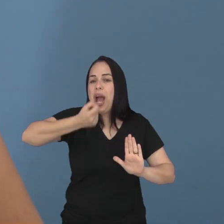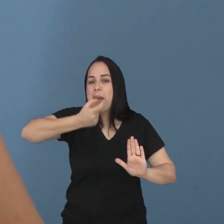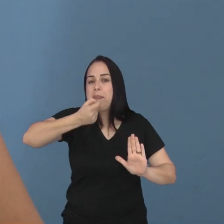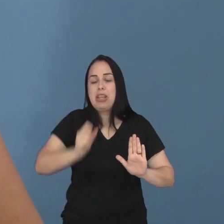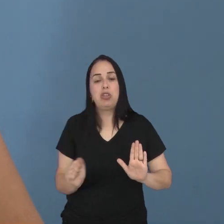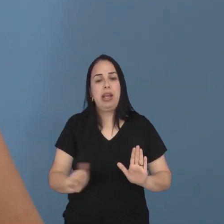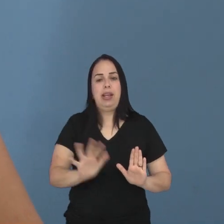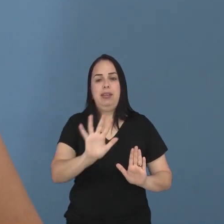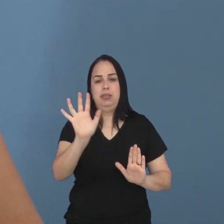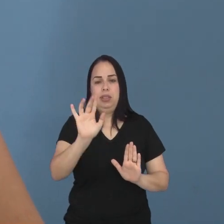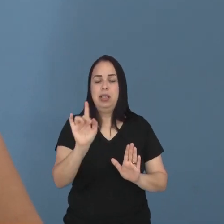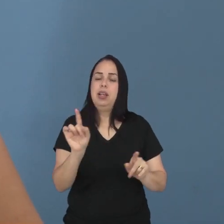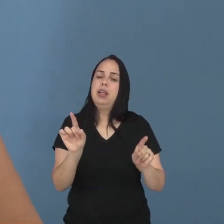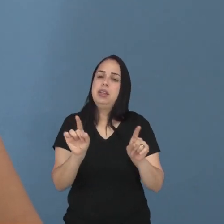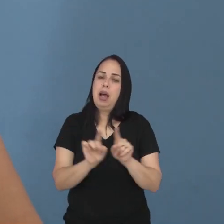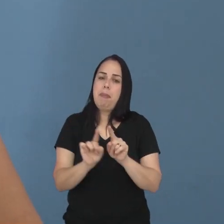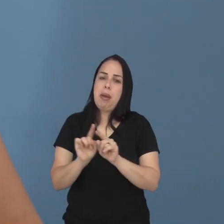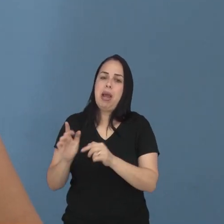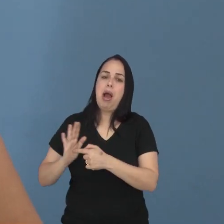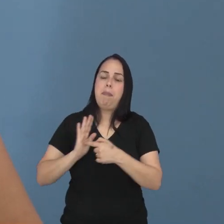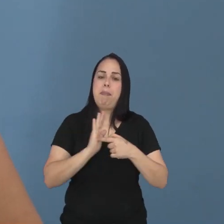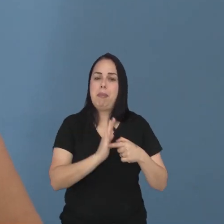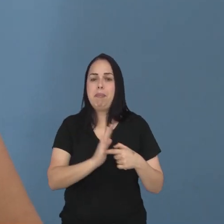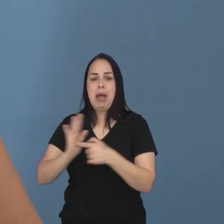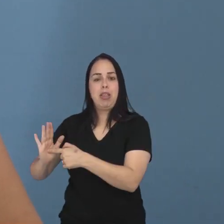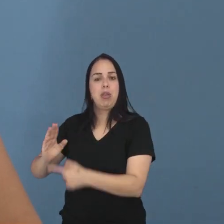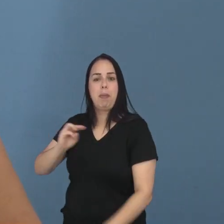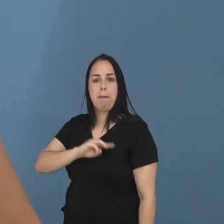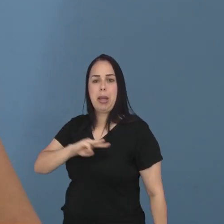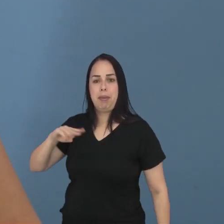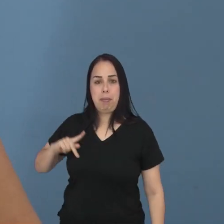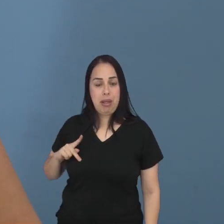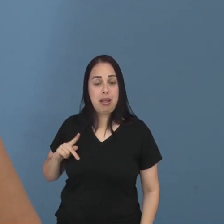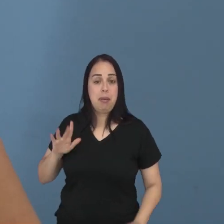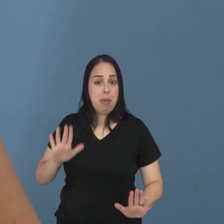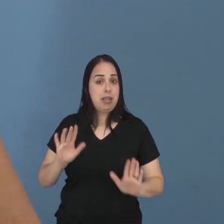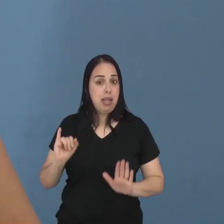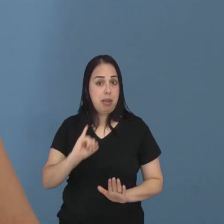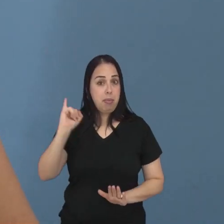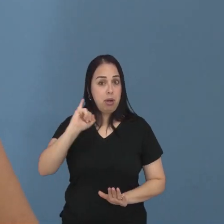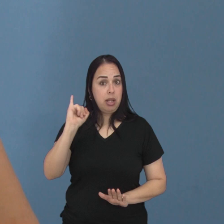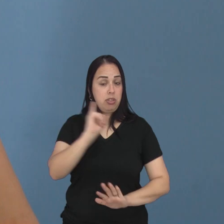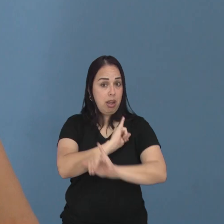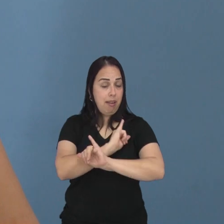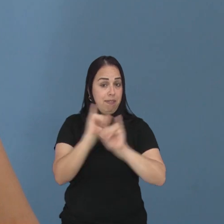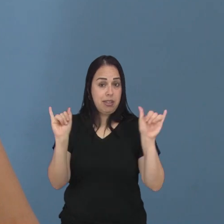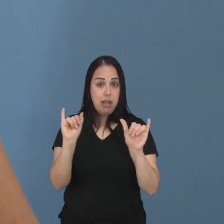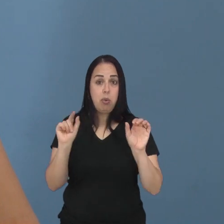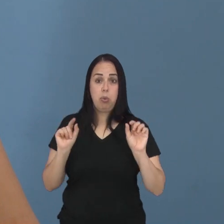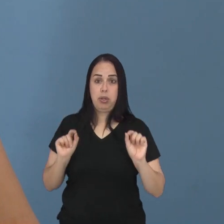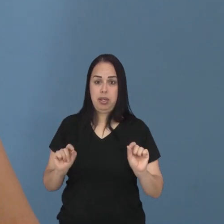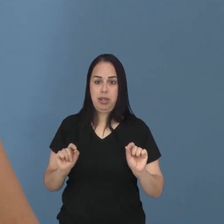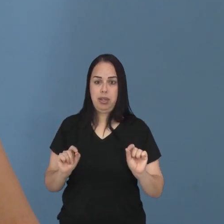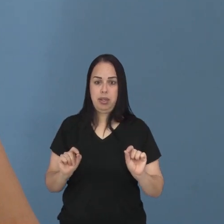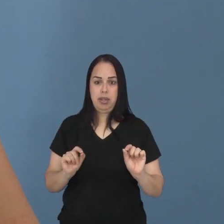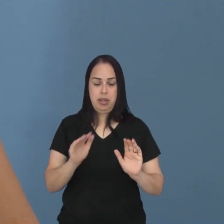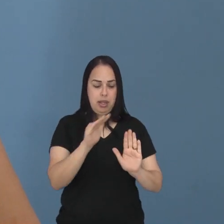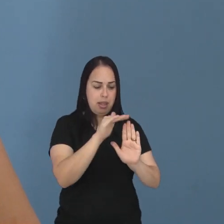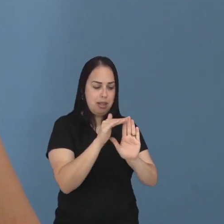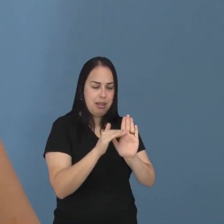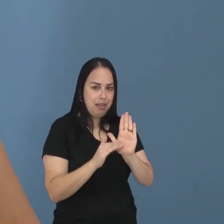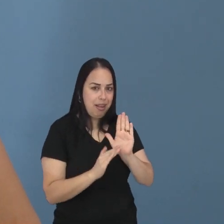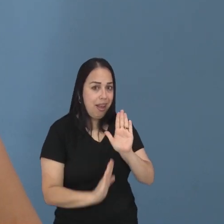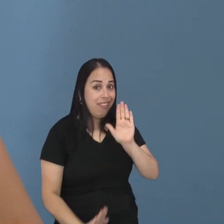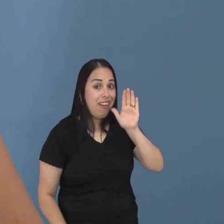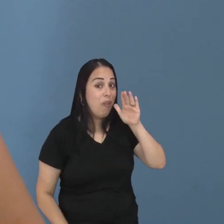essa questão, além de também fazer uma denúncia ao Ministério Público. É importante a gente deixar registrado que